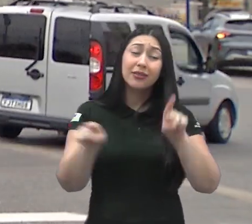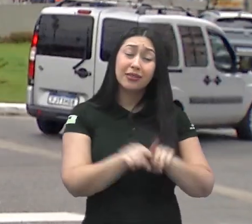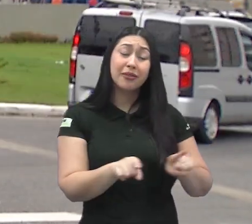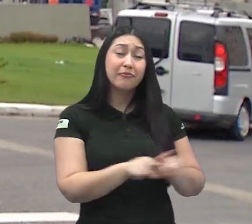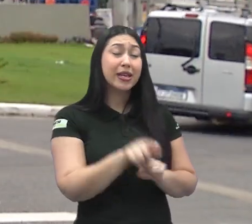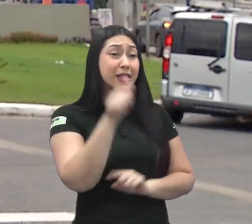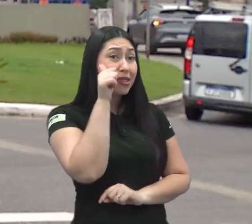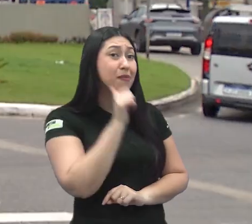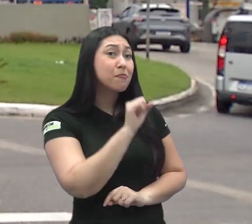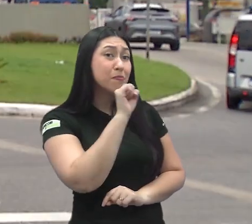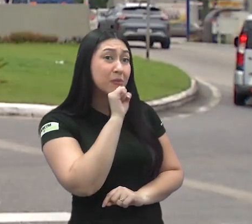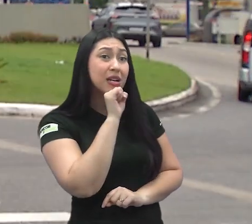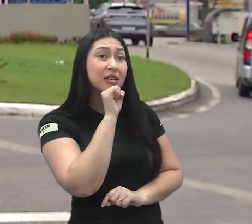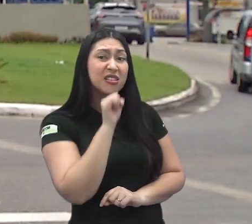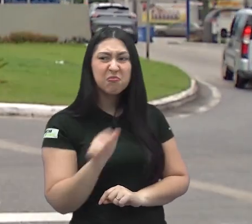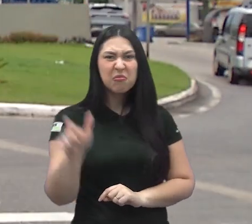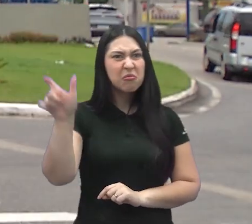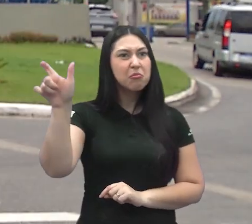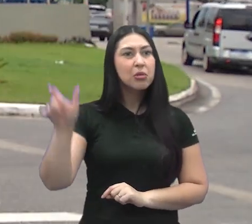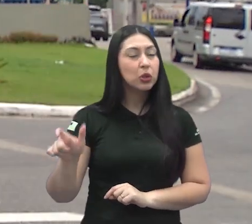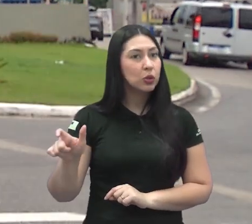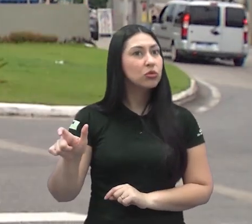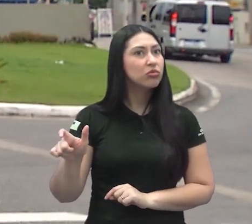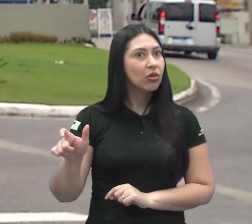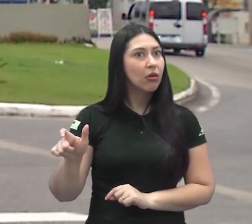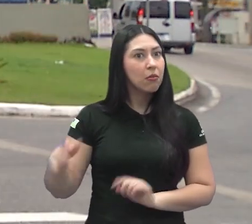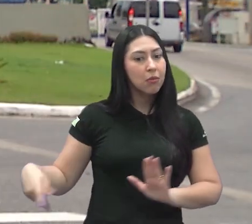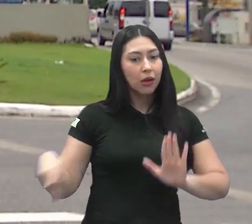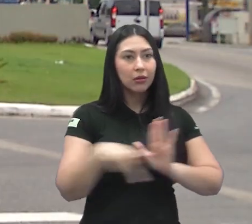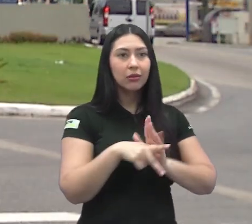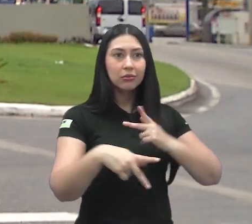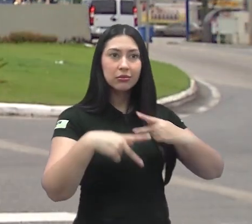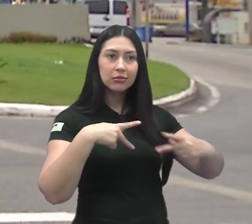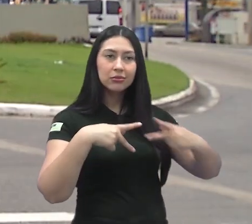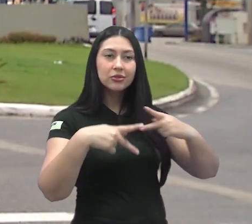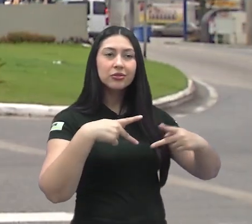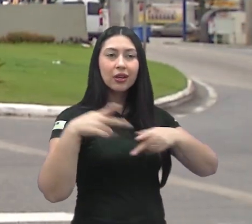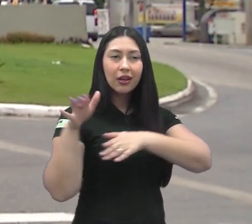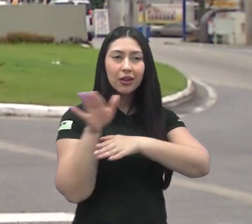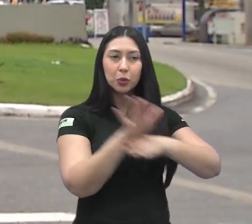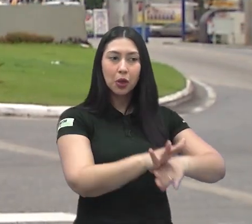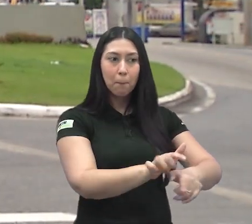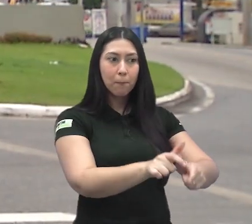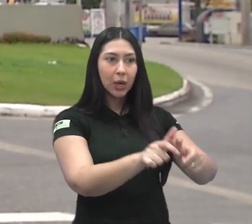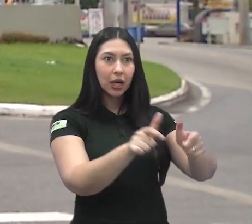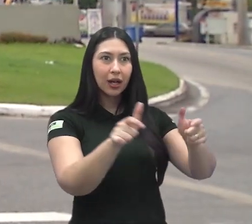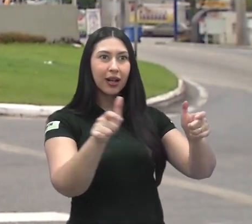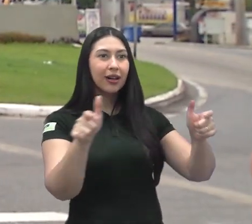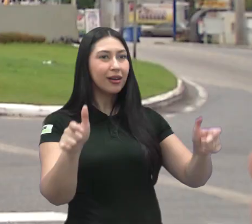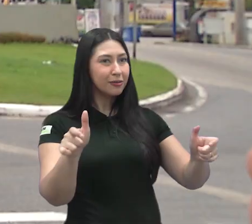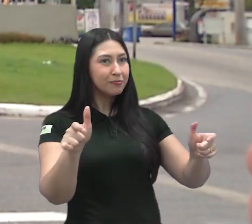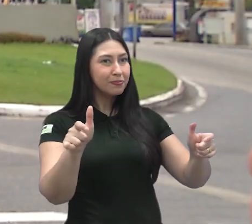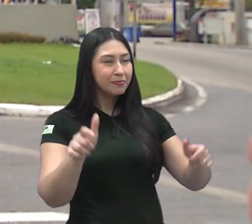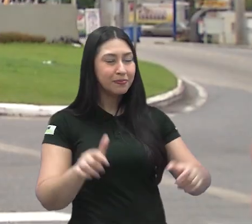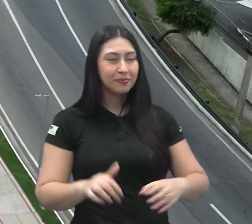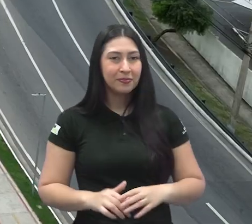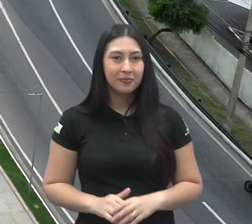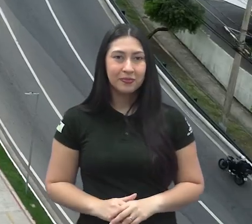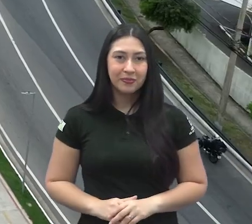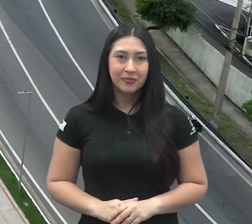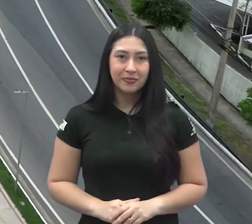minha mãe, sendo pessoas da região e que ajudaram a crescer a região